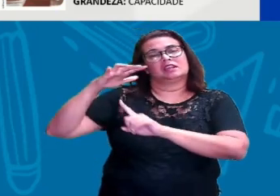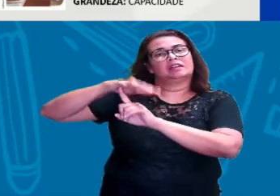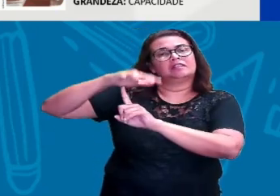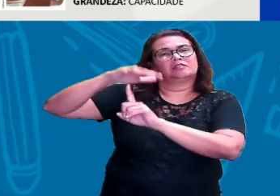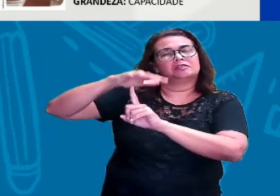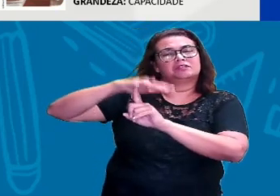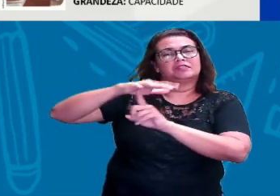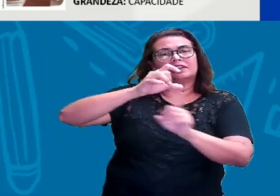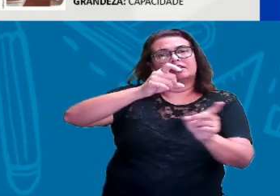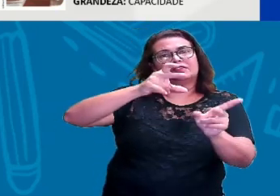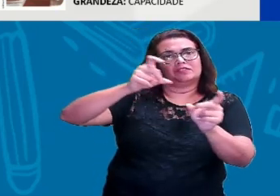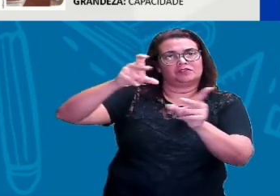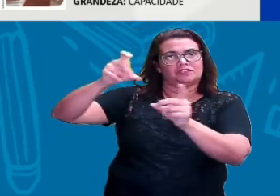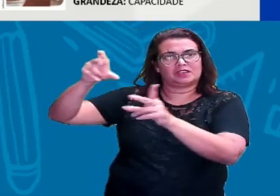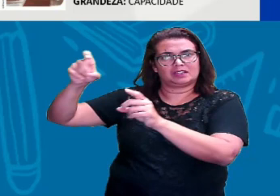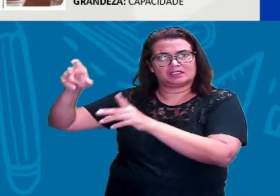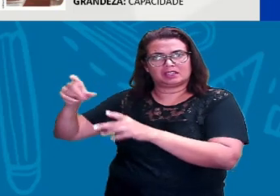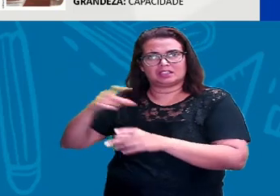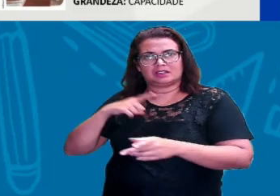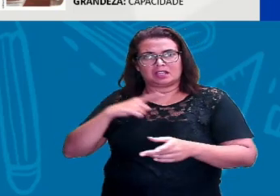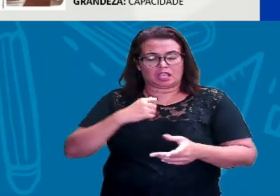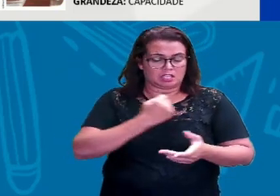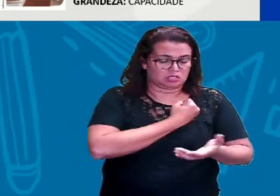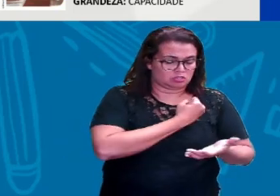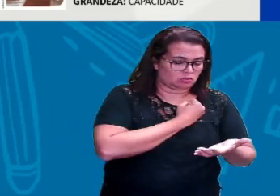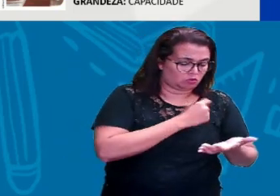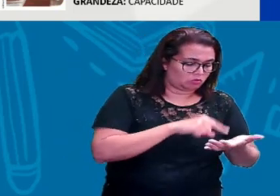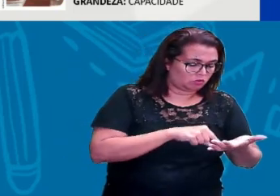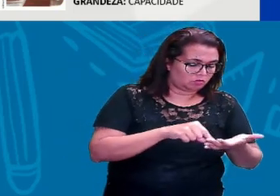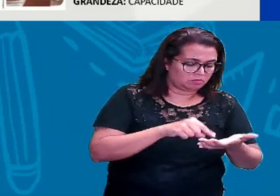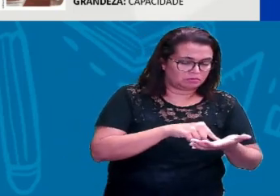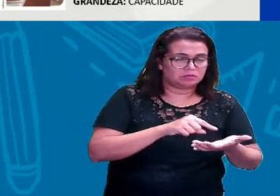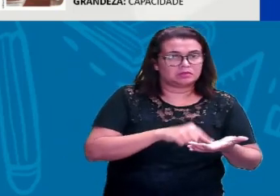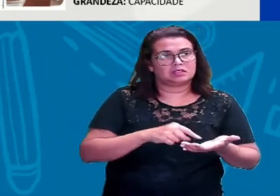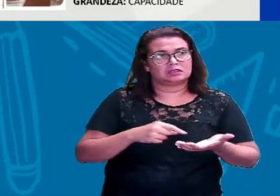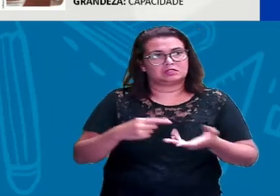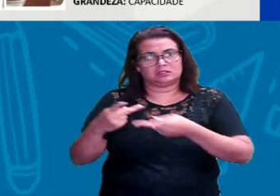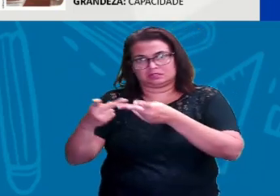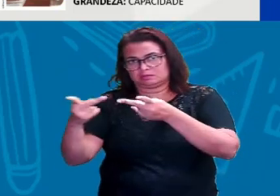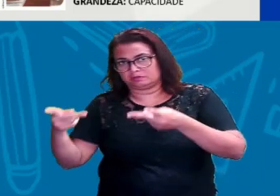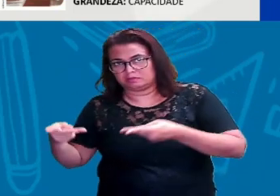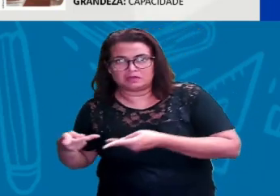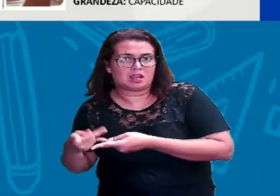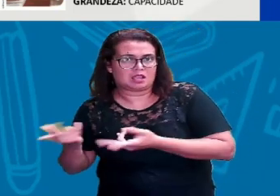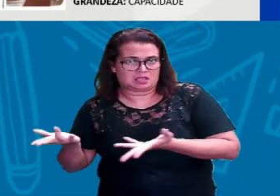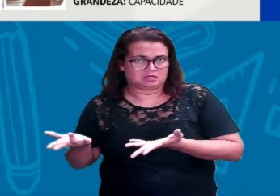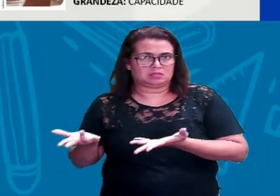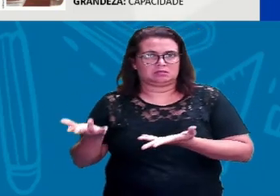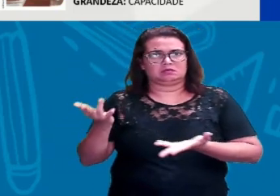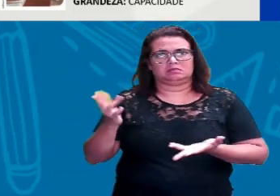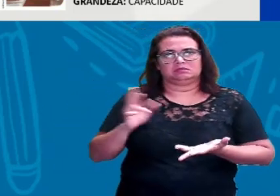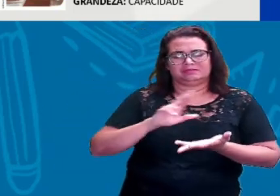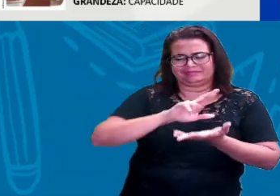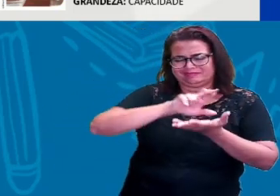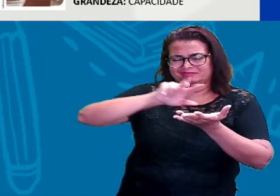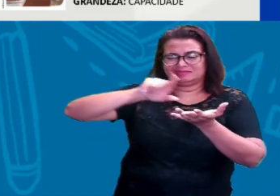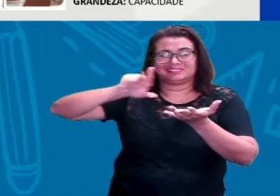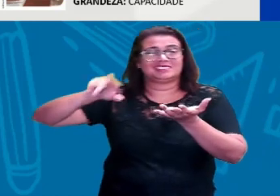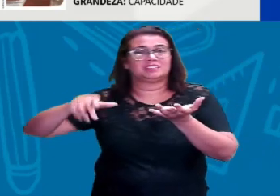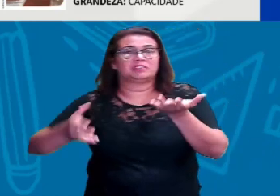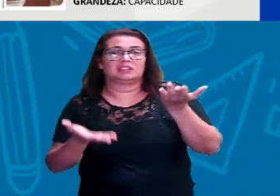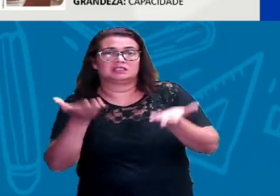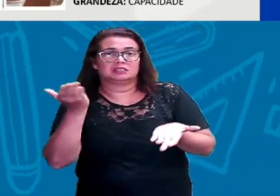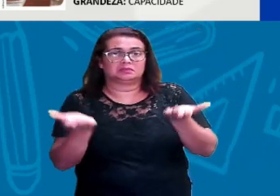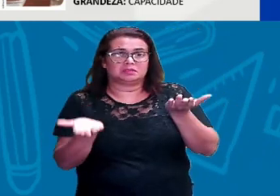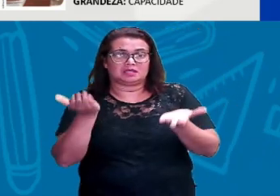né? A digital, existe a balança dos pratos, né? Então, tem várias balanças